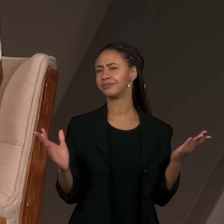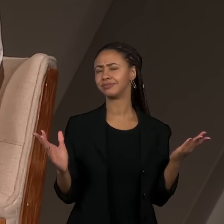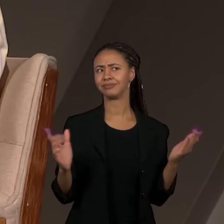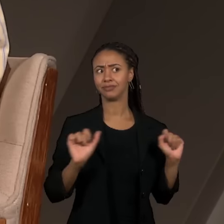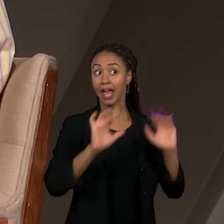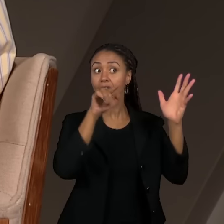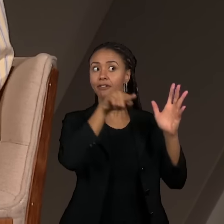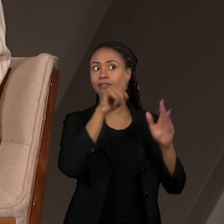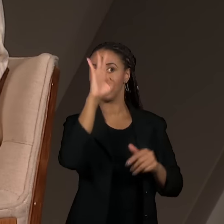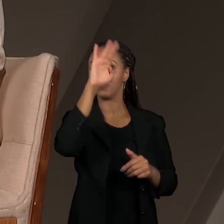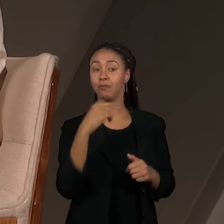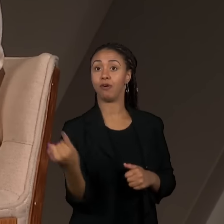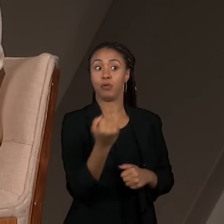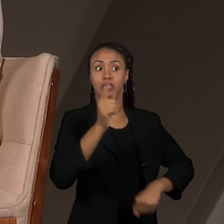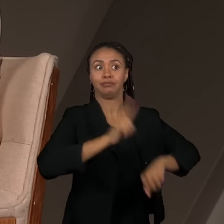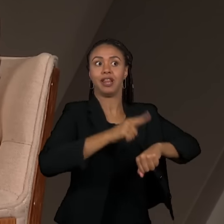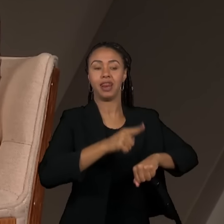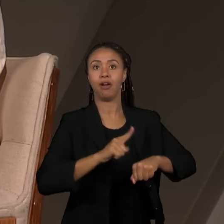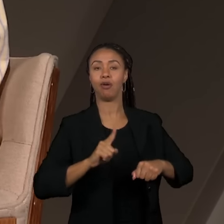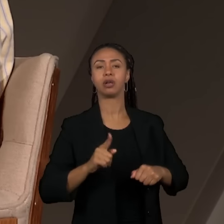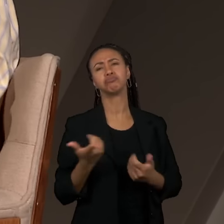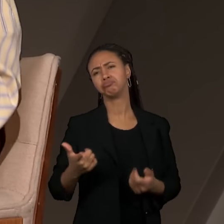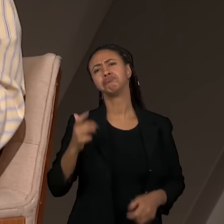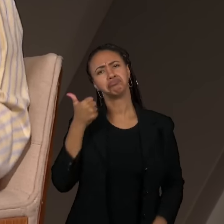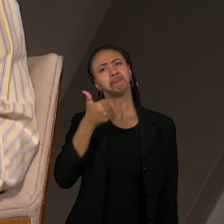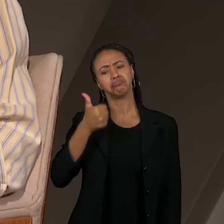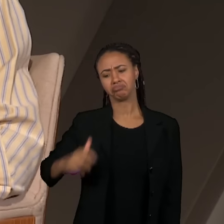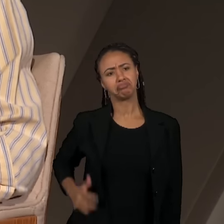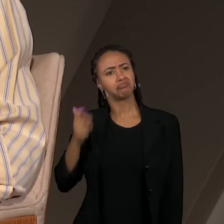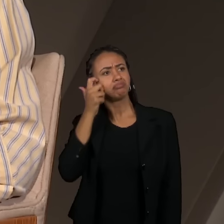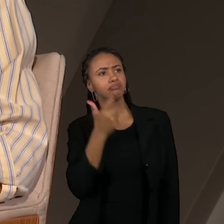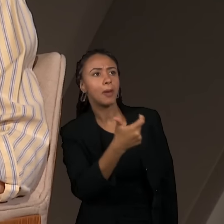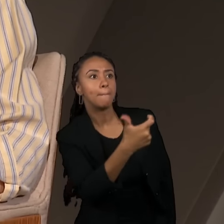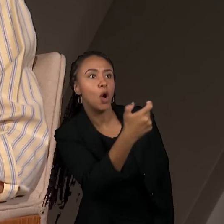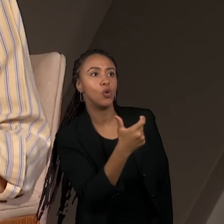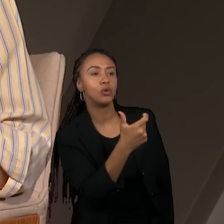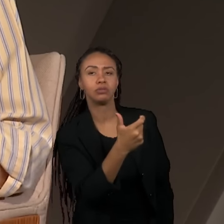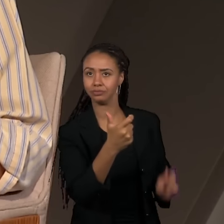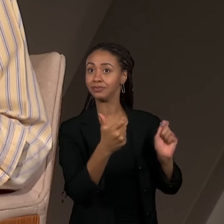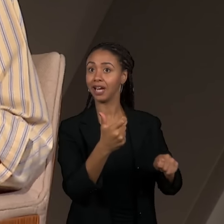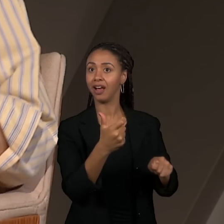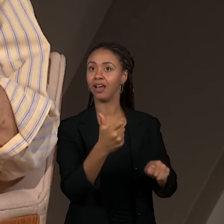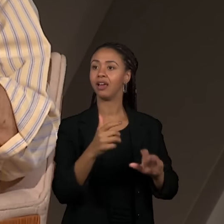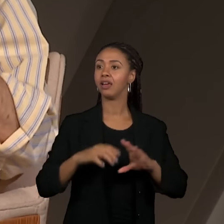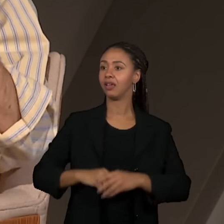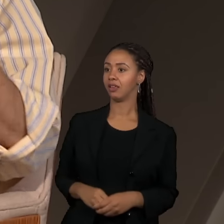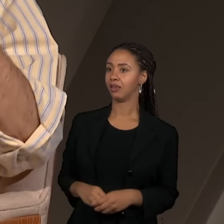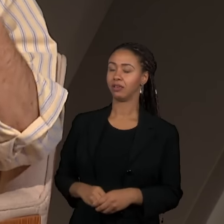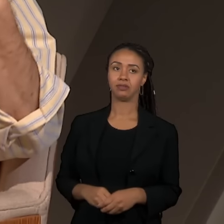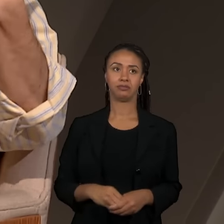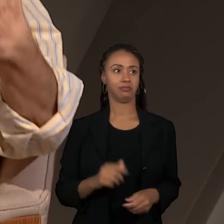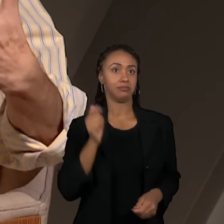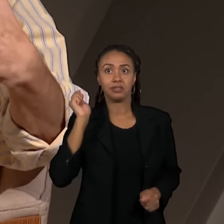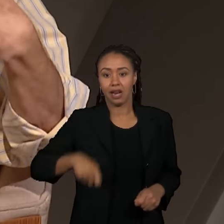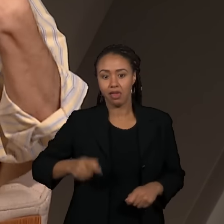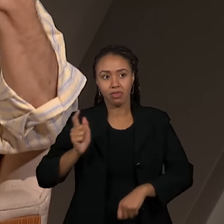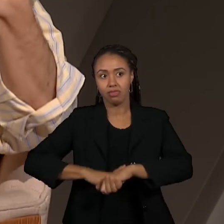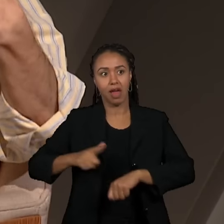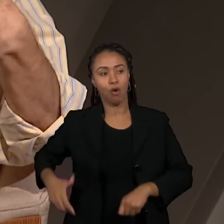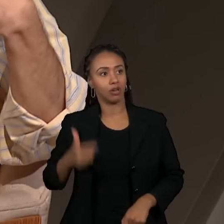mais importante para mim né E aí tira com o celular e acabou mas se eu tô querendo fazer uma obra